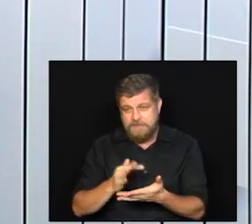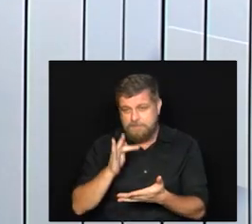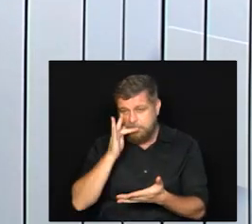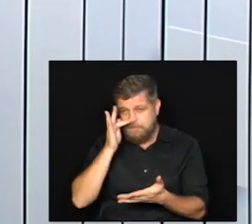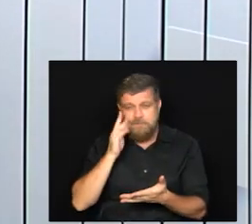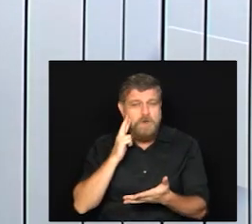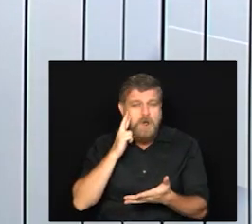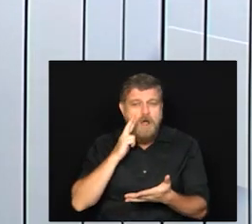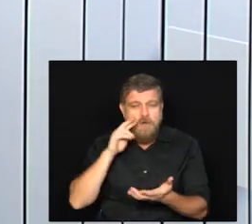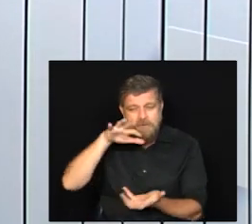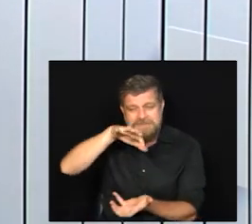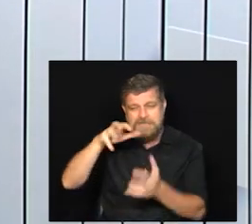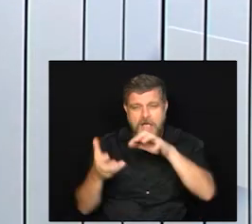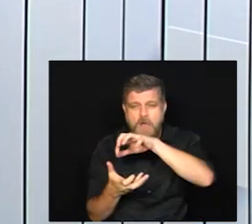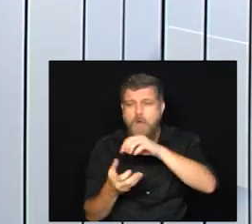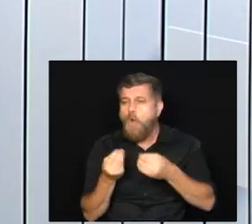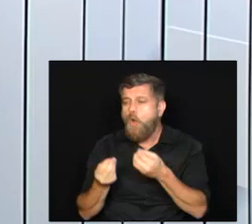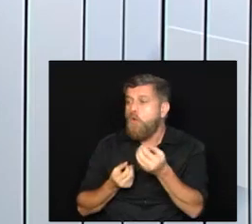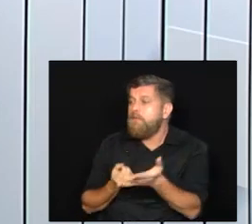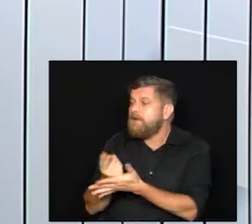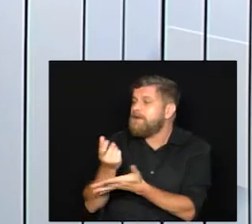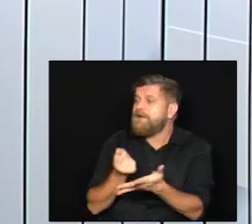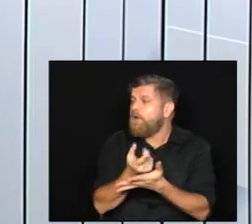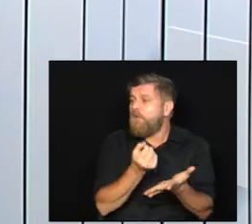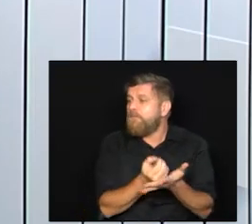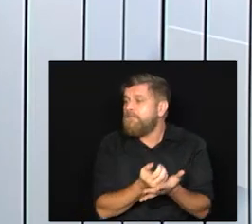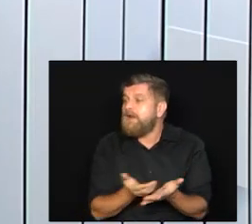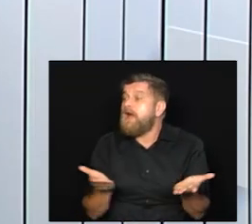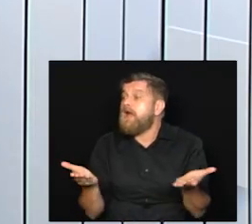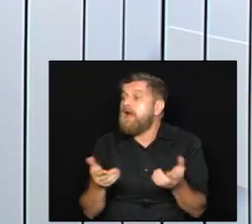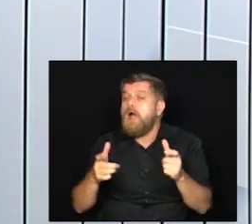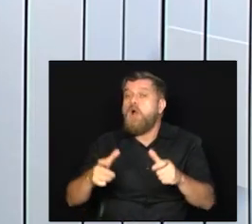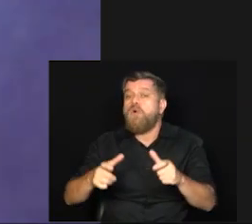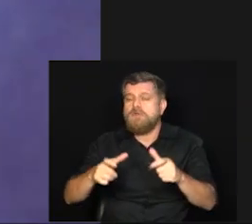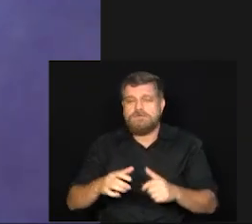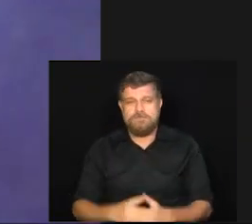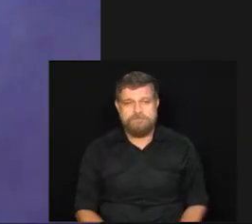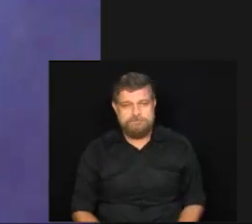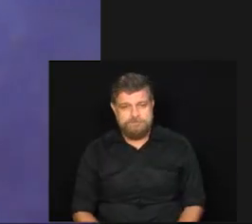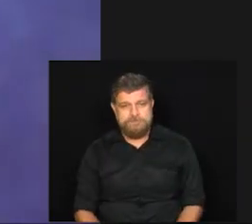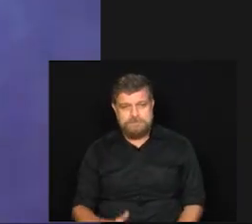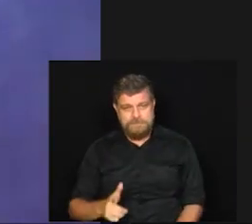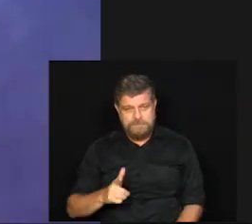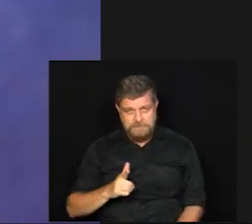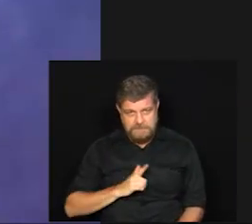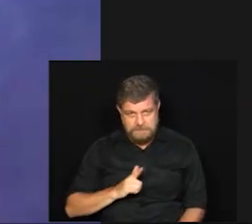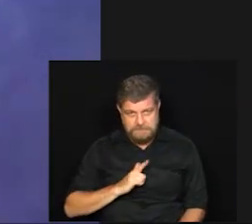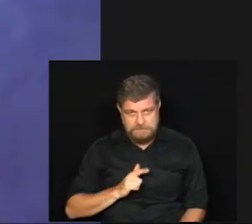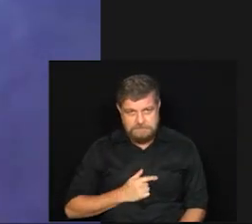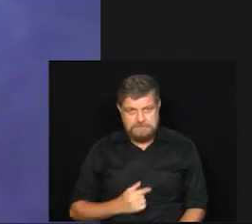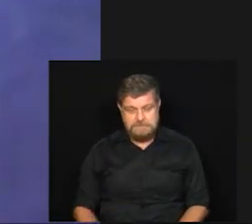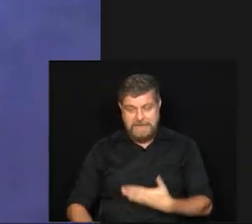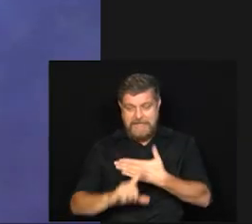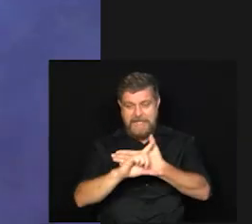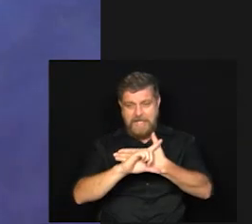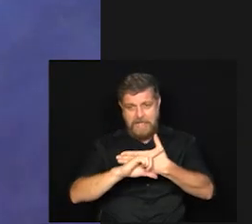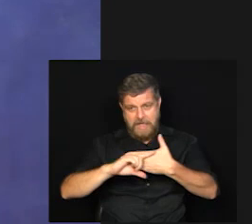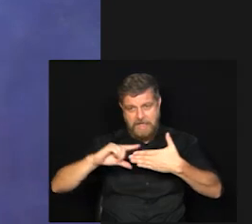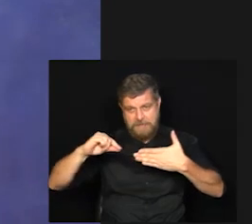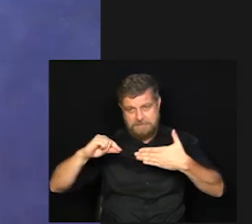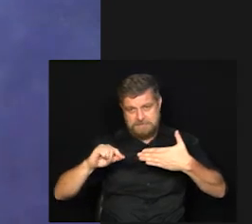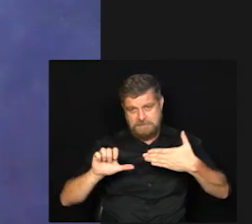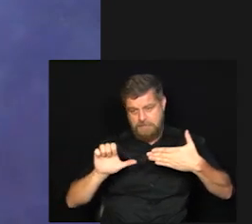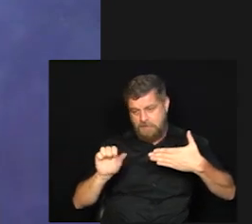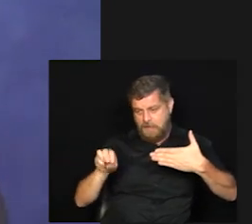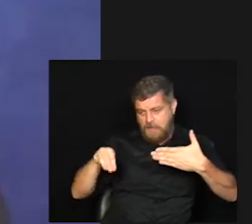para encontrar, para comprar, onde acha? Top, vamos lá. Inclusive, na Amazon, né, o site da